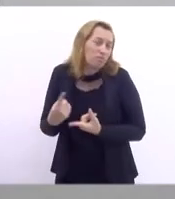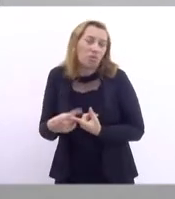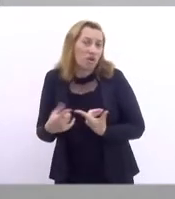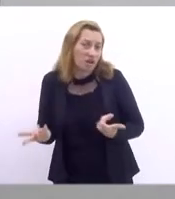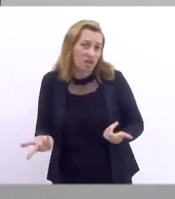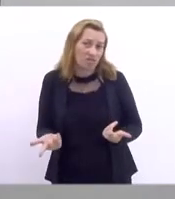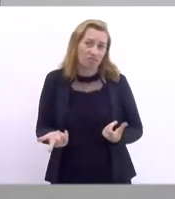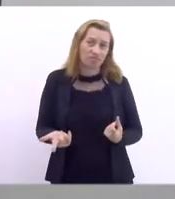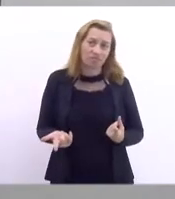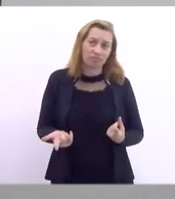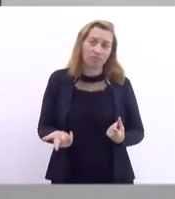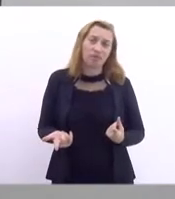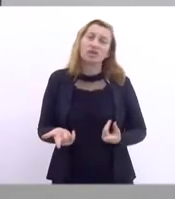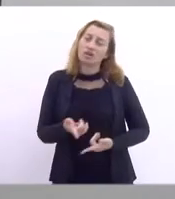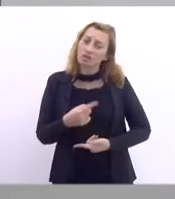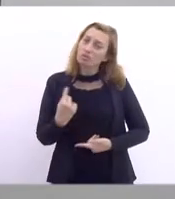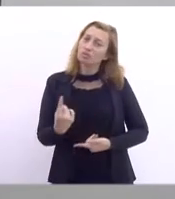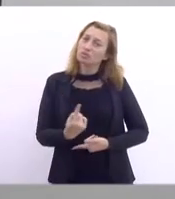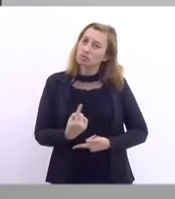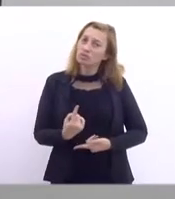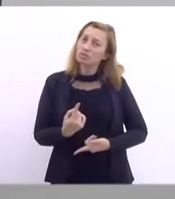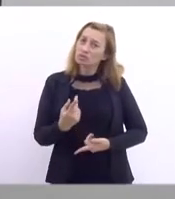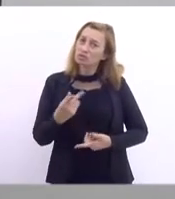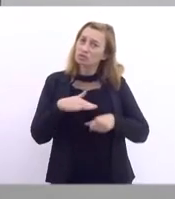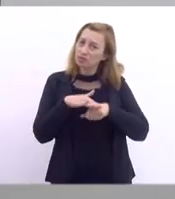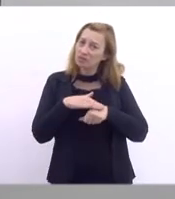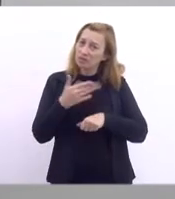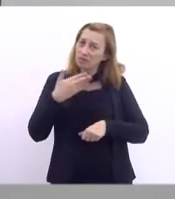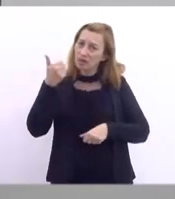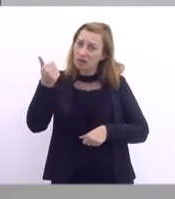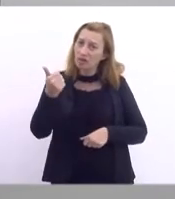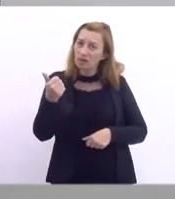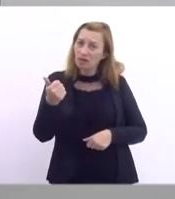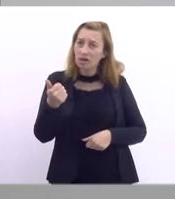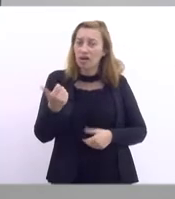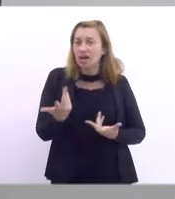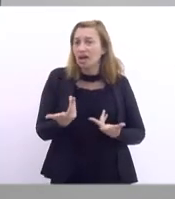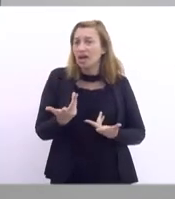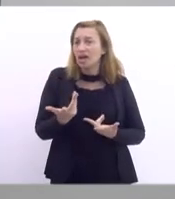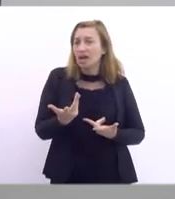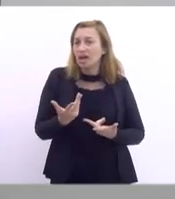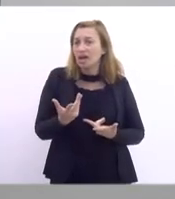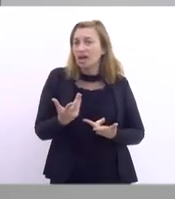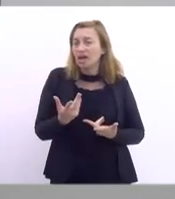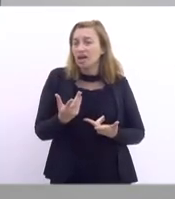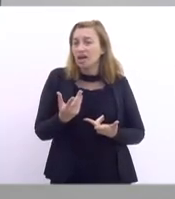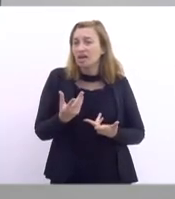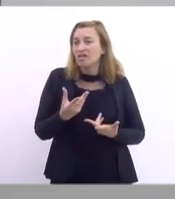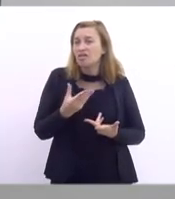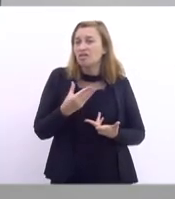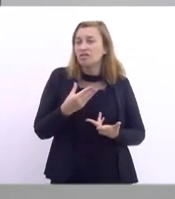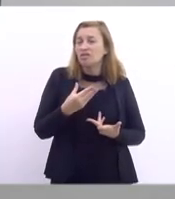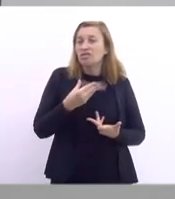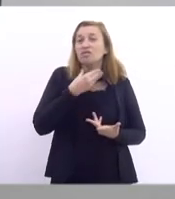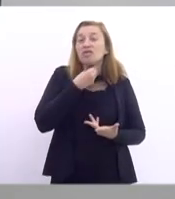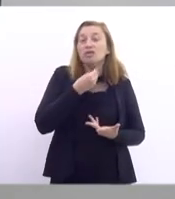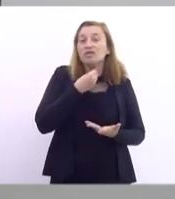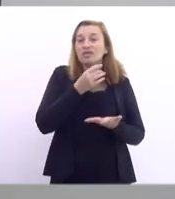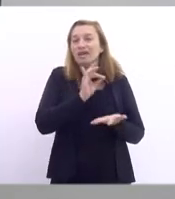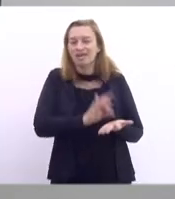porque cá entre nós é é falsear a verdade em